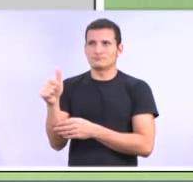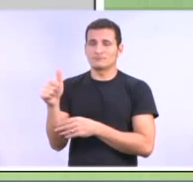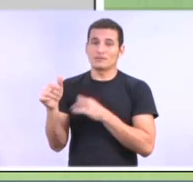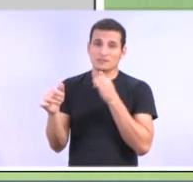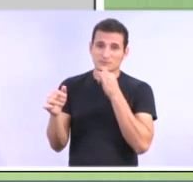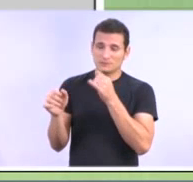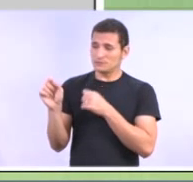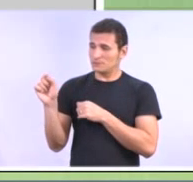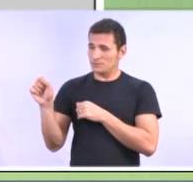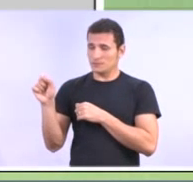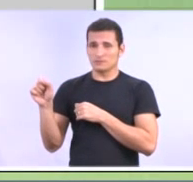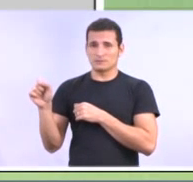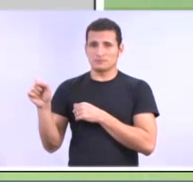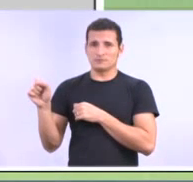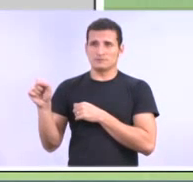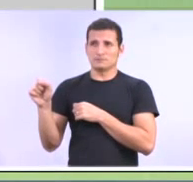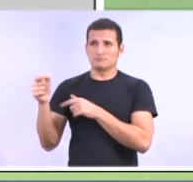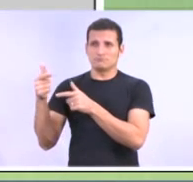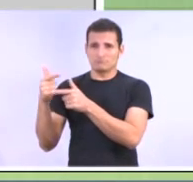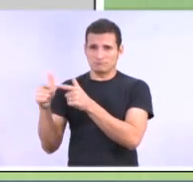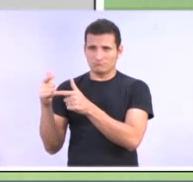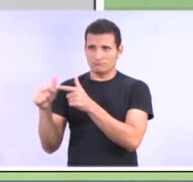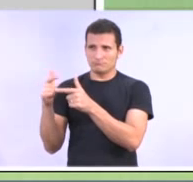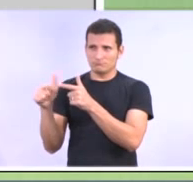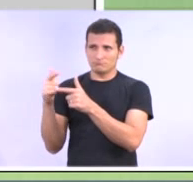equipamento parasse,